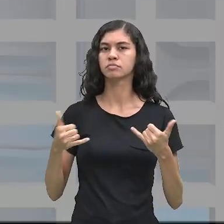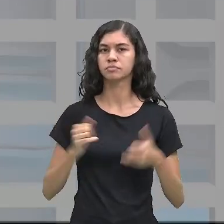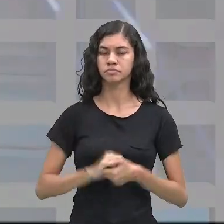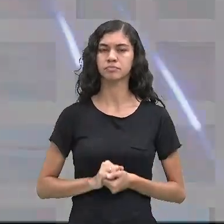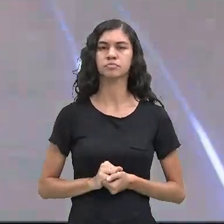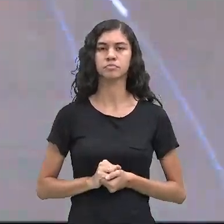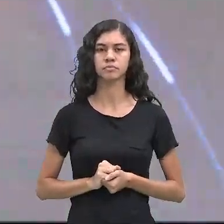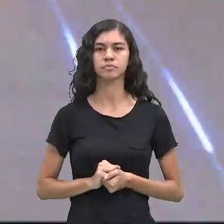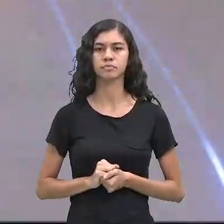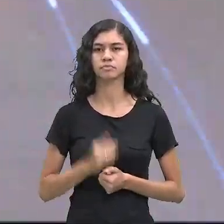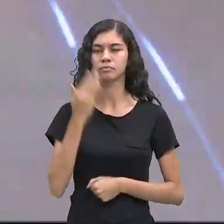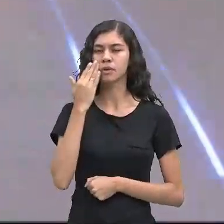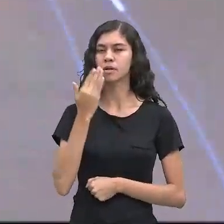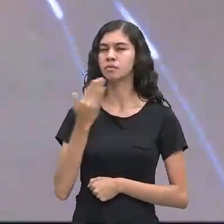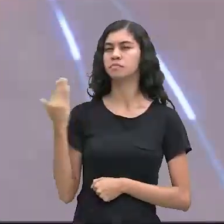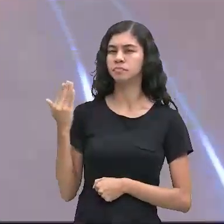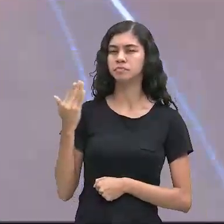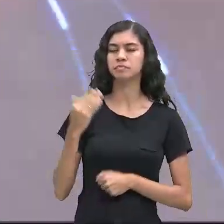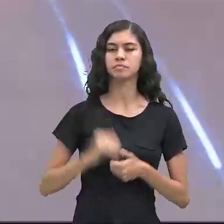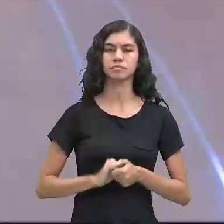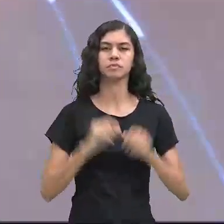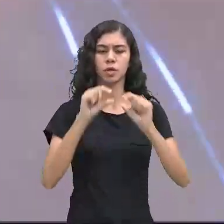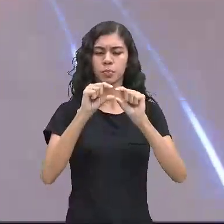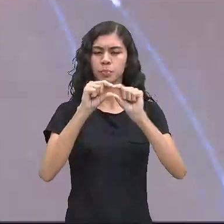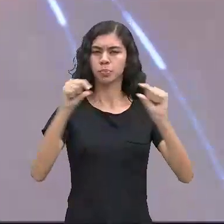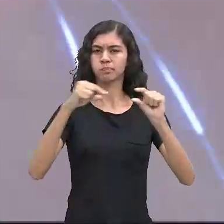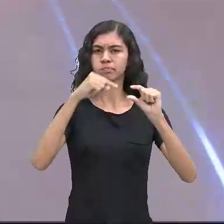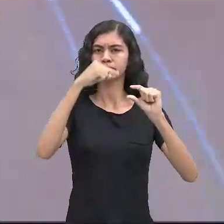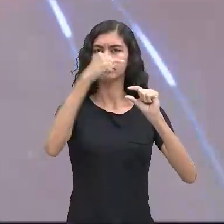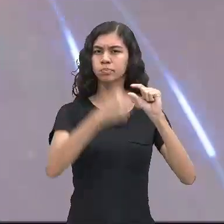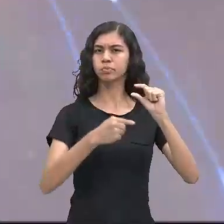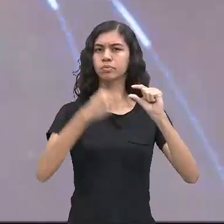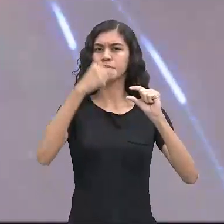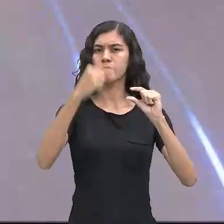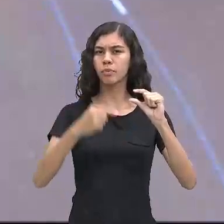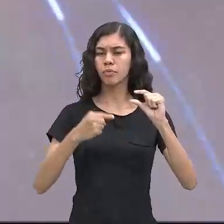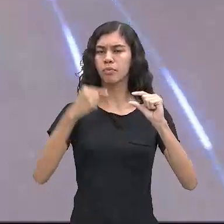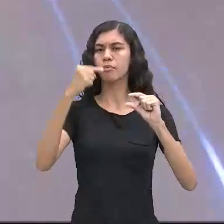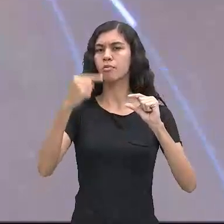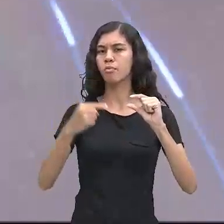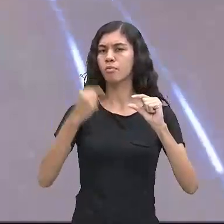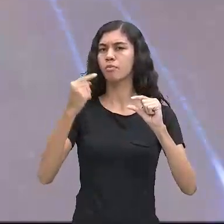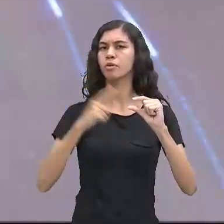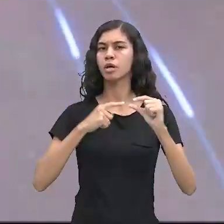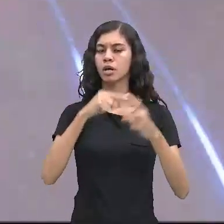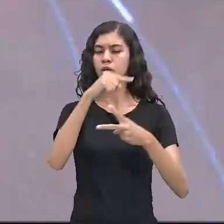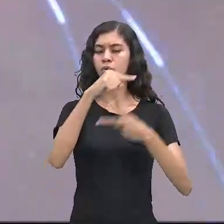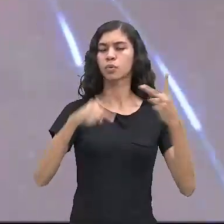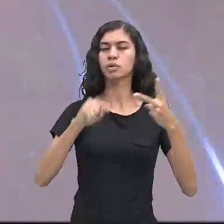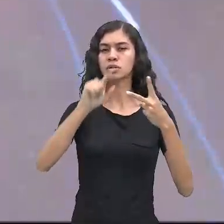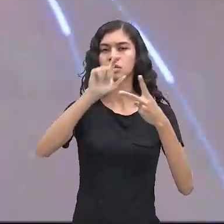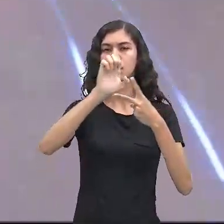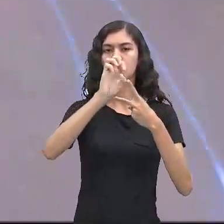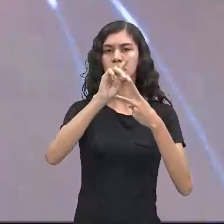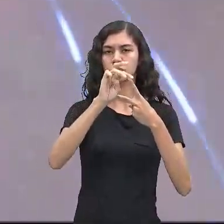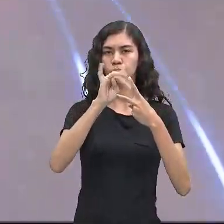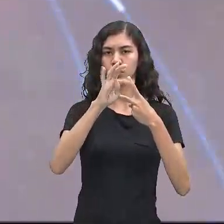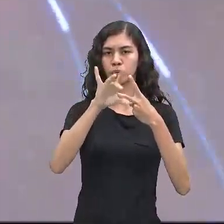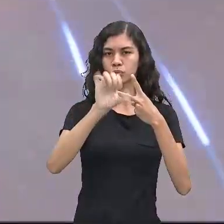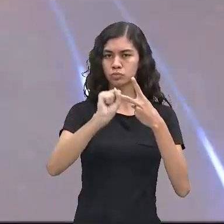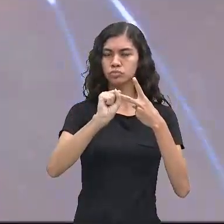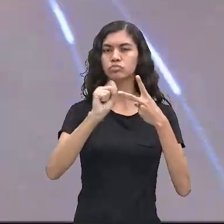espontânea. Esses dispositivos, eles são formados ali, compostos por 2 eletrodos, e esses eletrodos